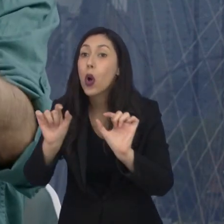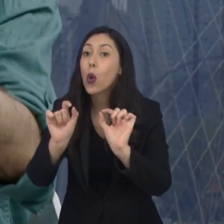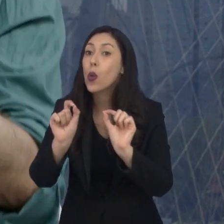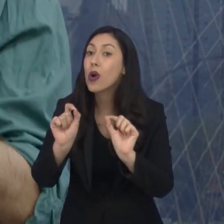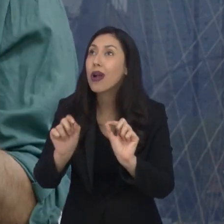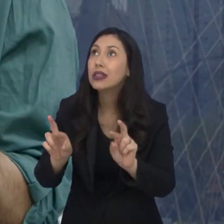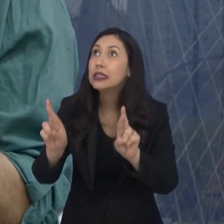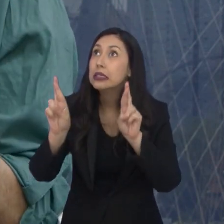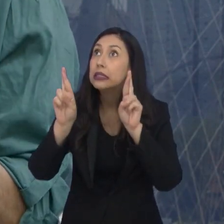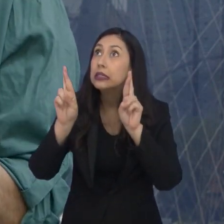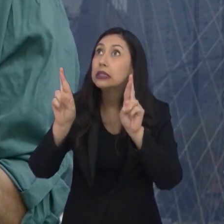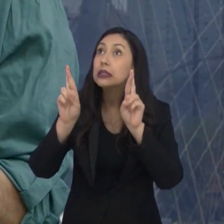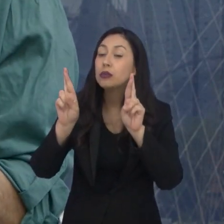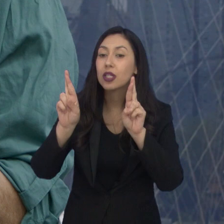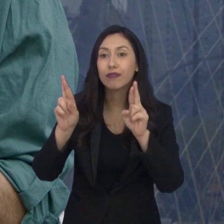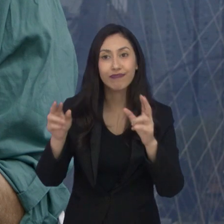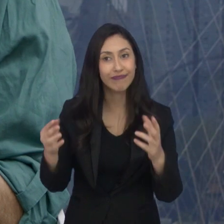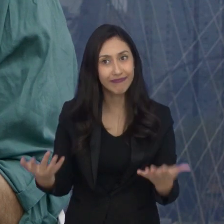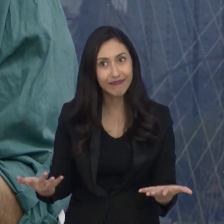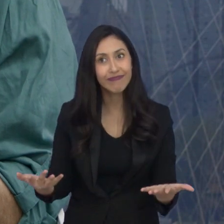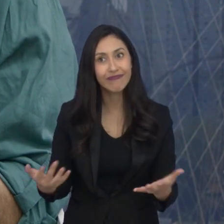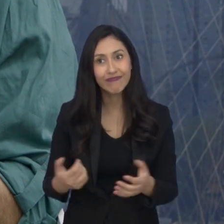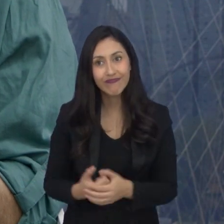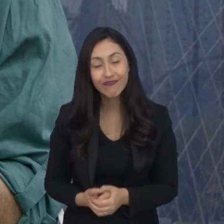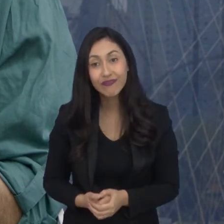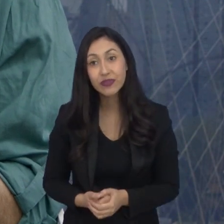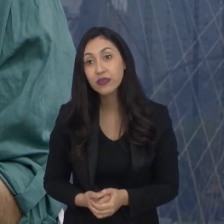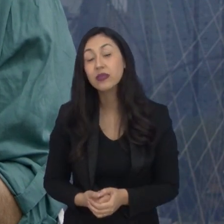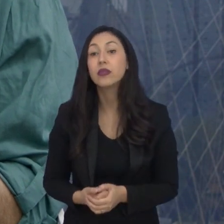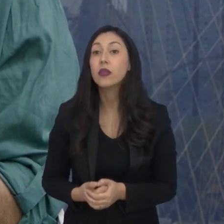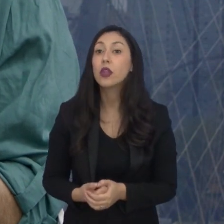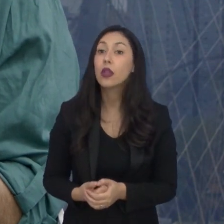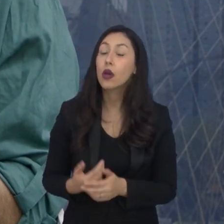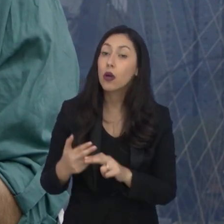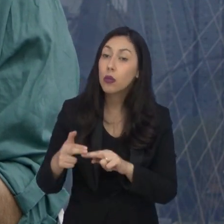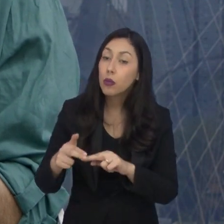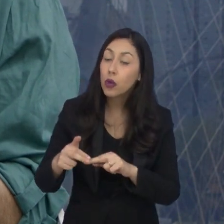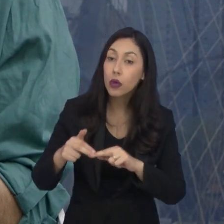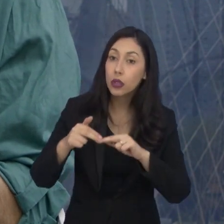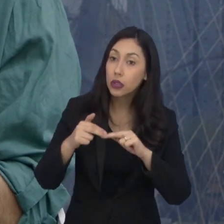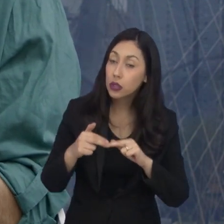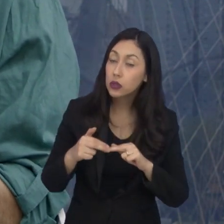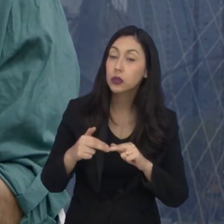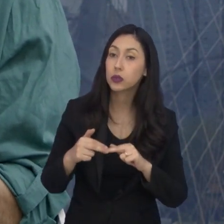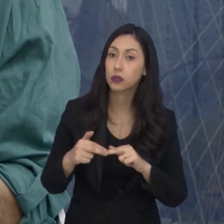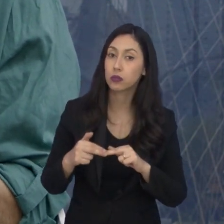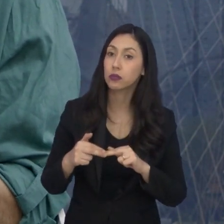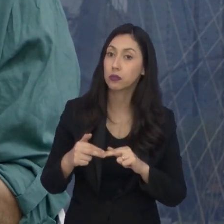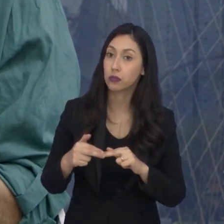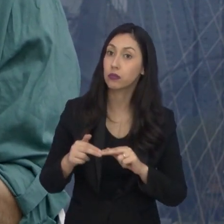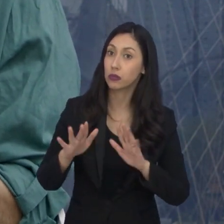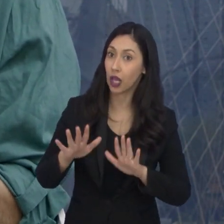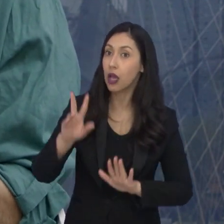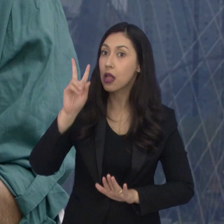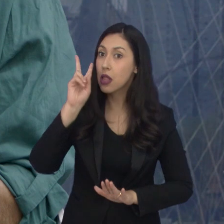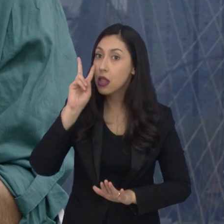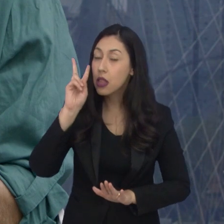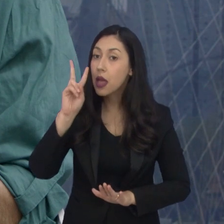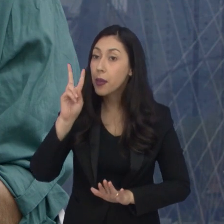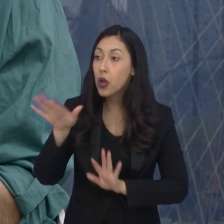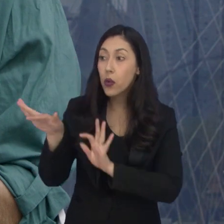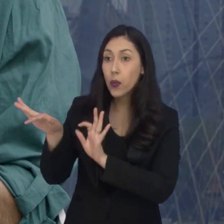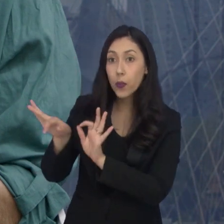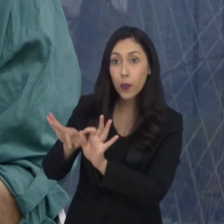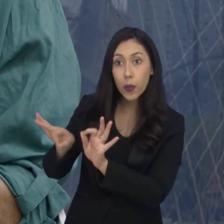né? E exatamente quando, por isso que a gente tem que voltar na questão do